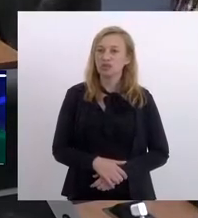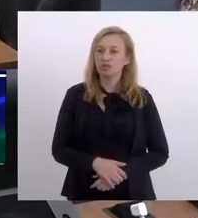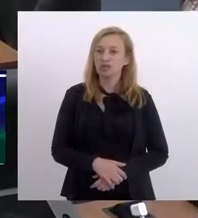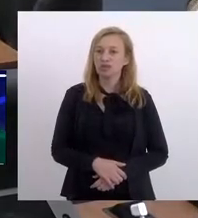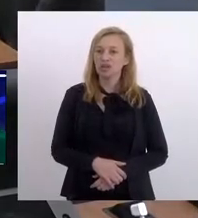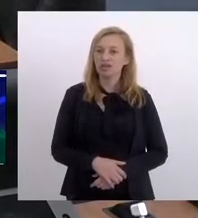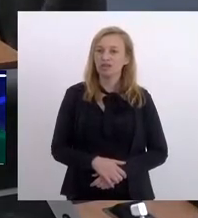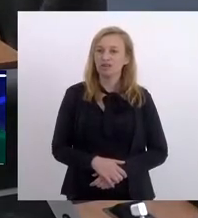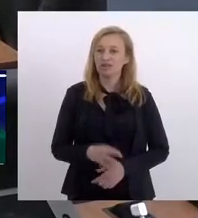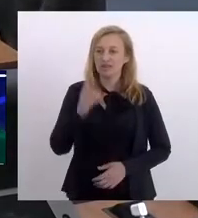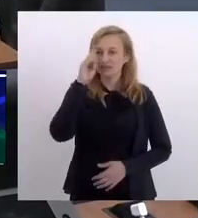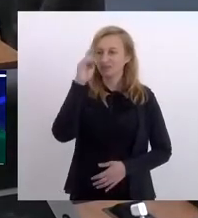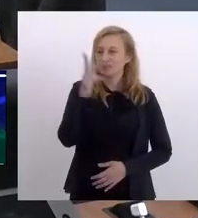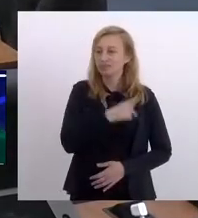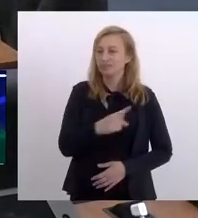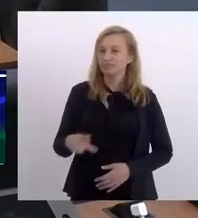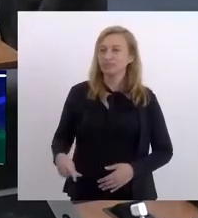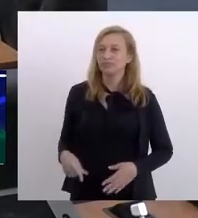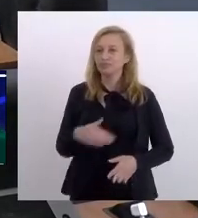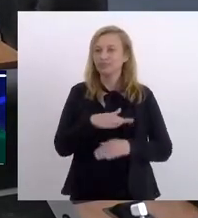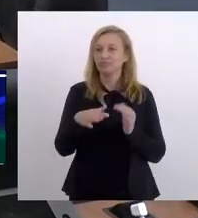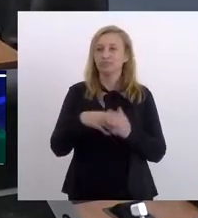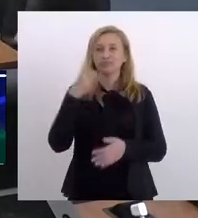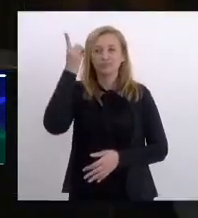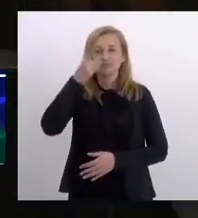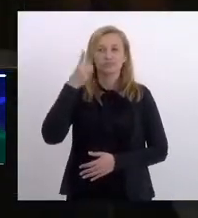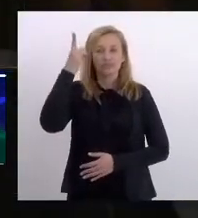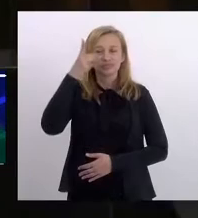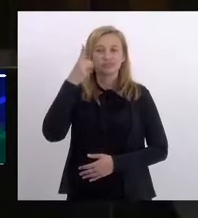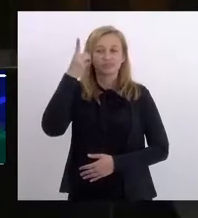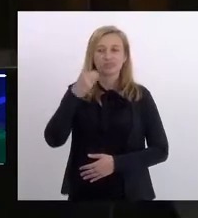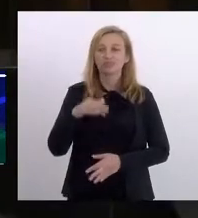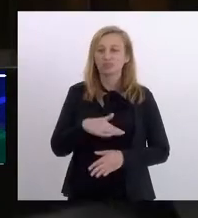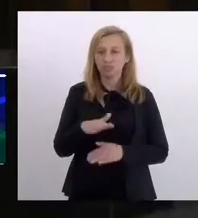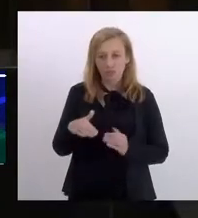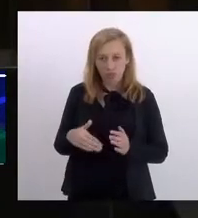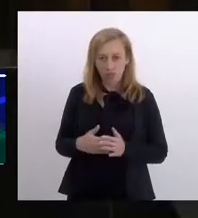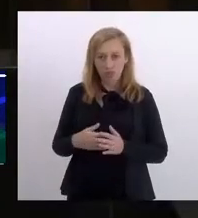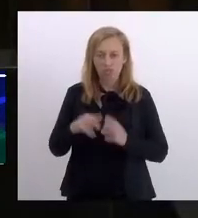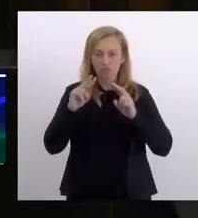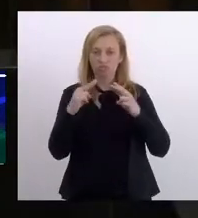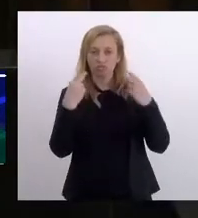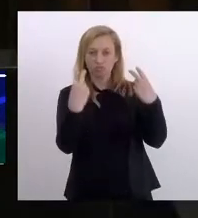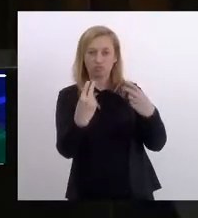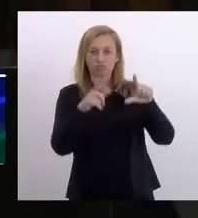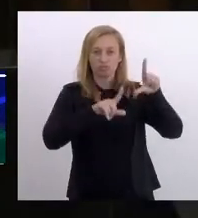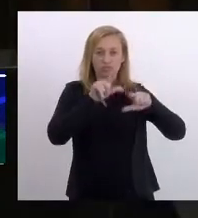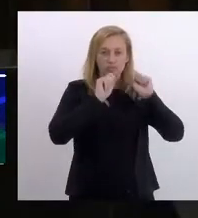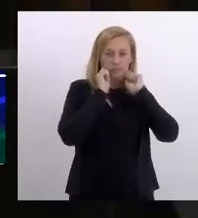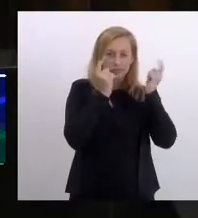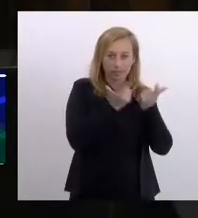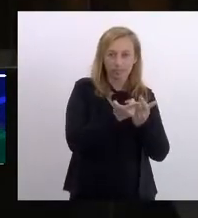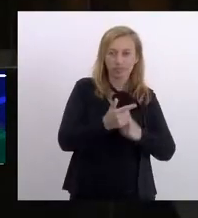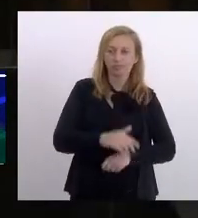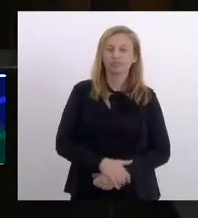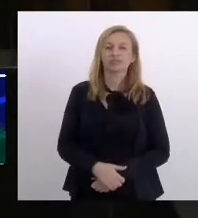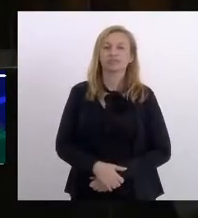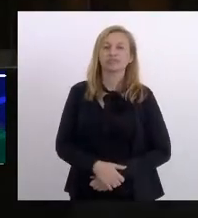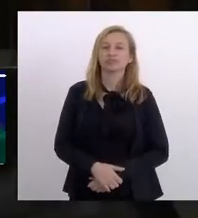Senhor presidente, deputados, deputadas e todos aqueles que nos assistem pela TV